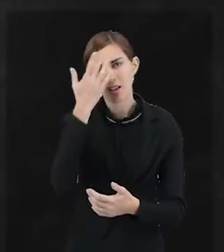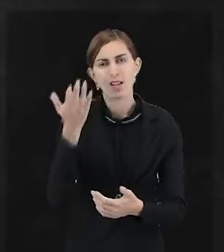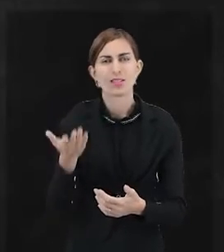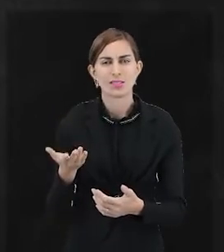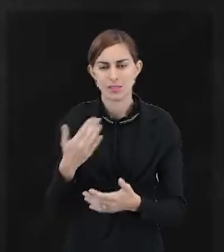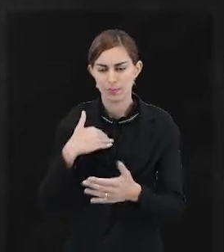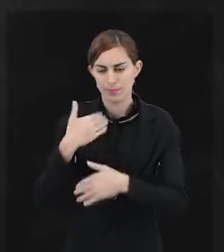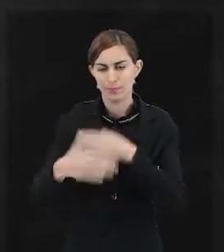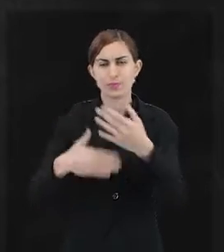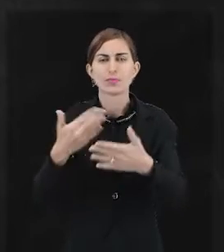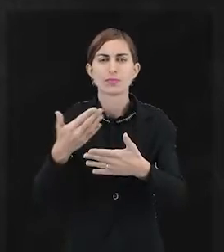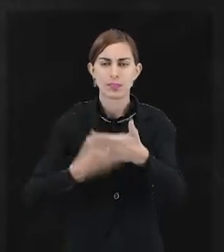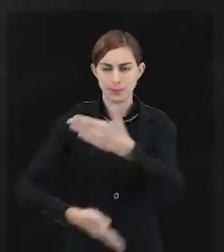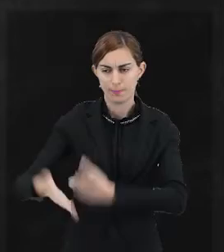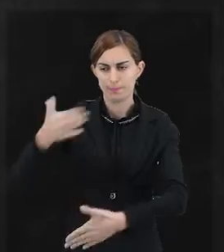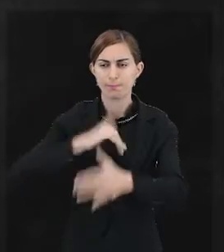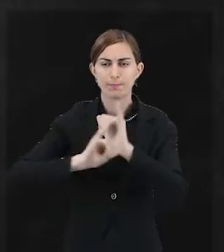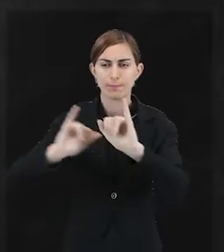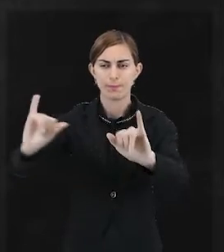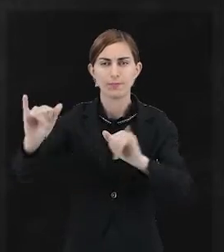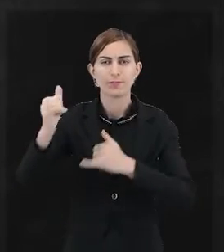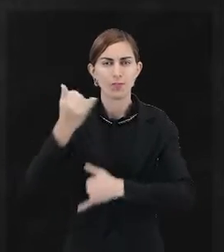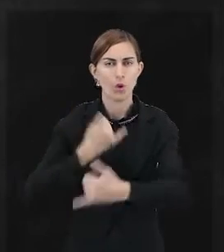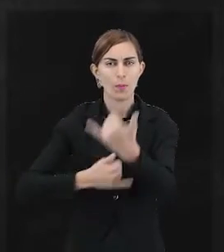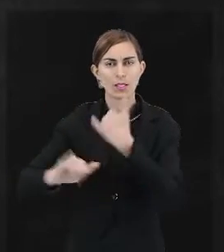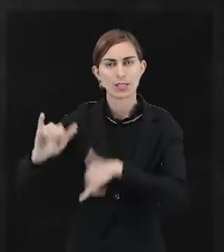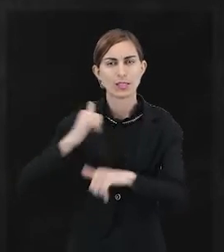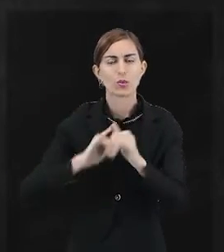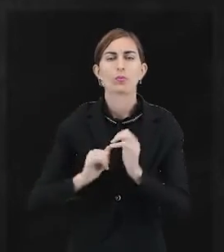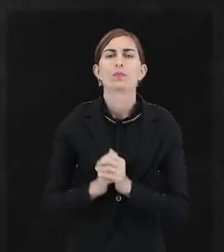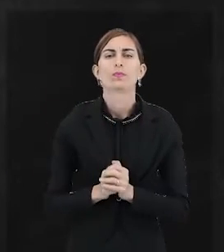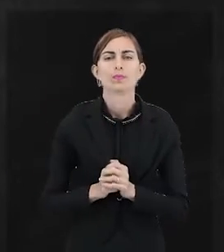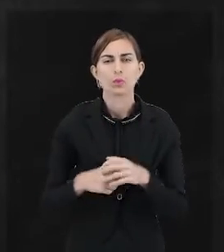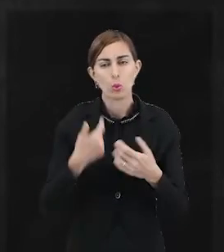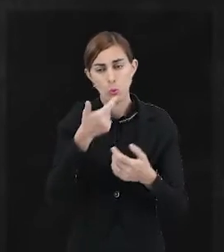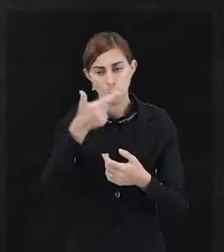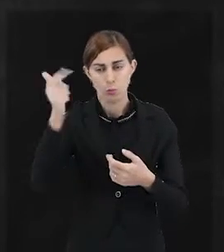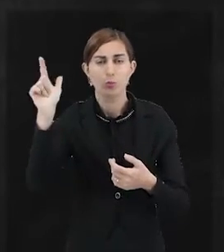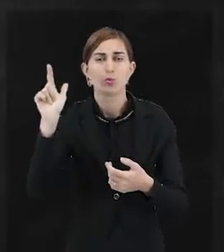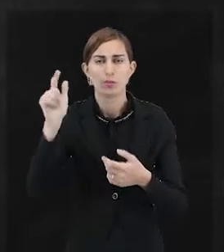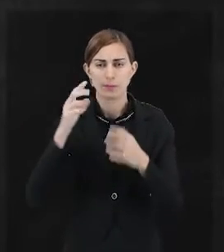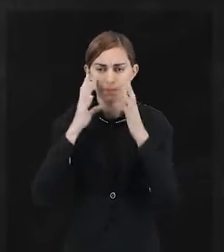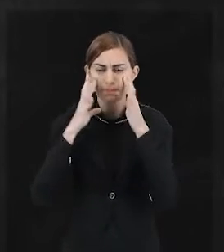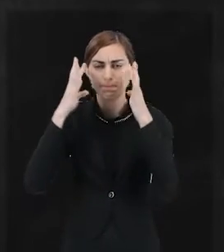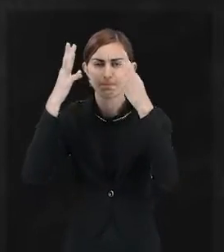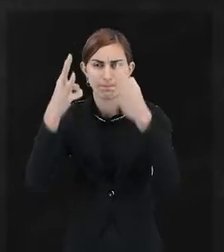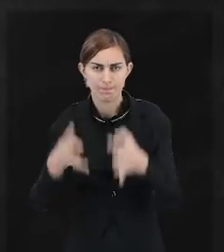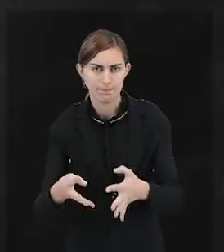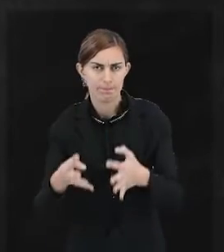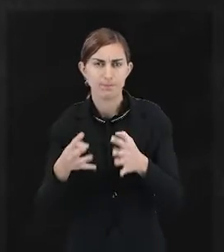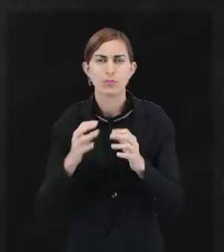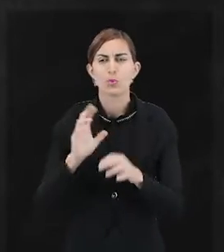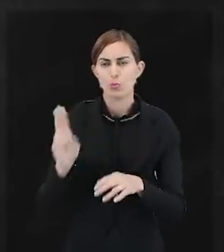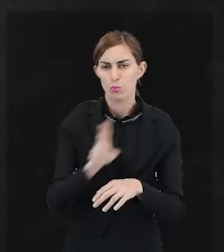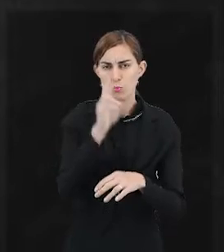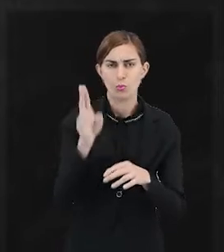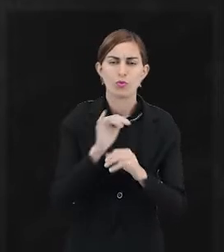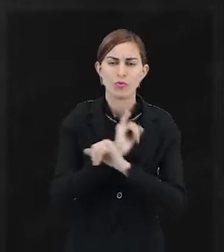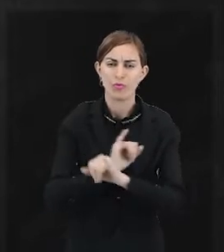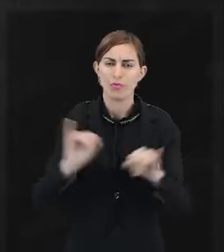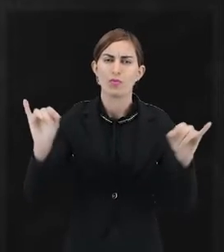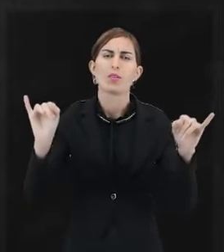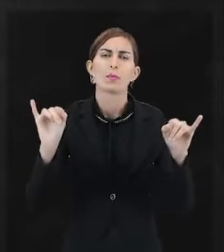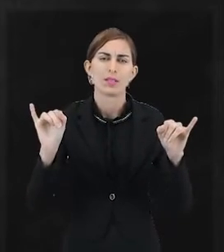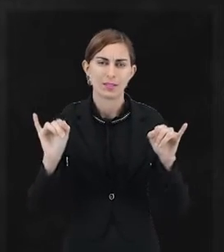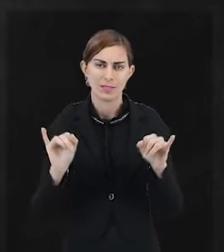se dará o processo de troca de informações. Uma outra questão para a gente se atentar diz respeito ao uso da